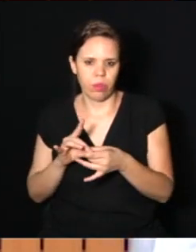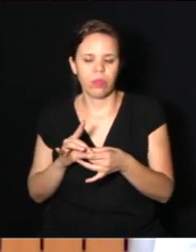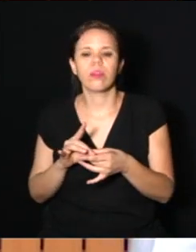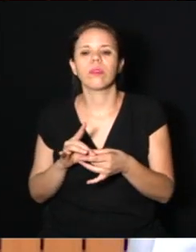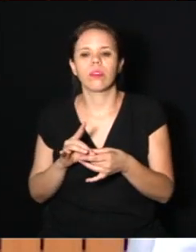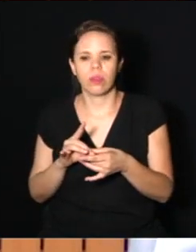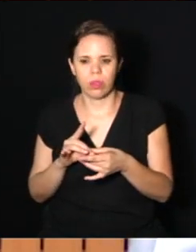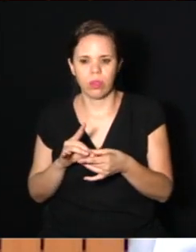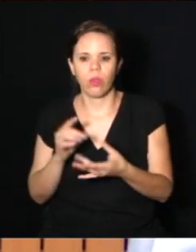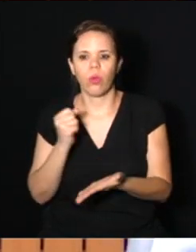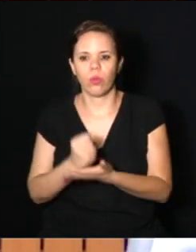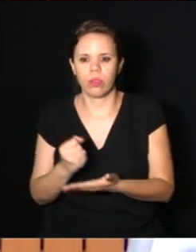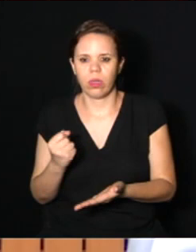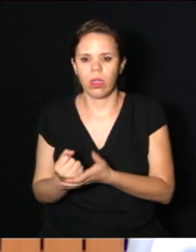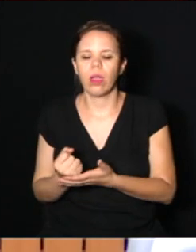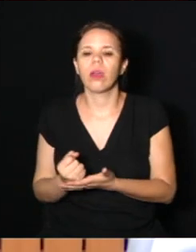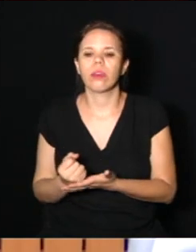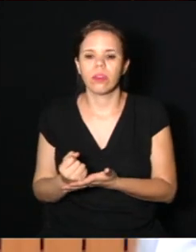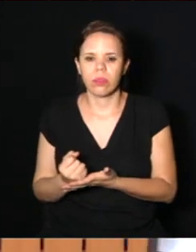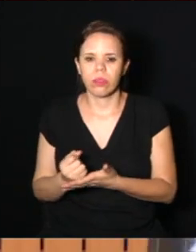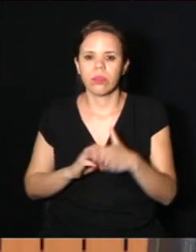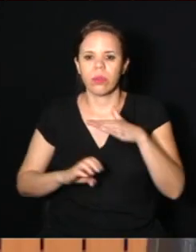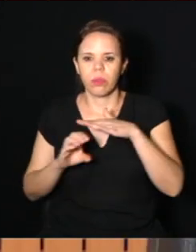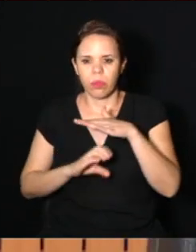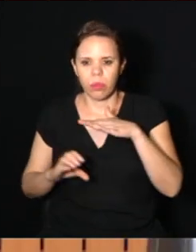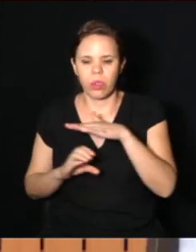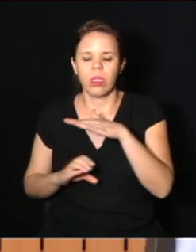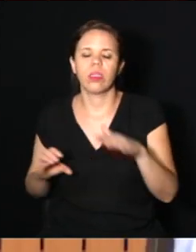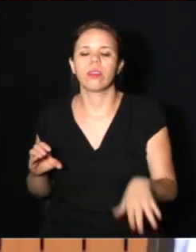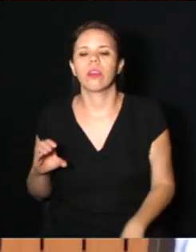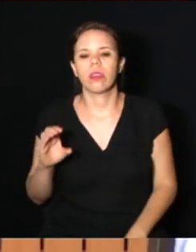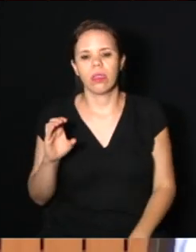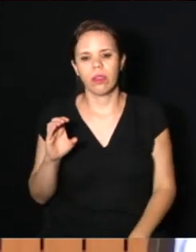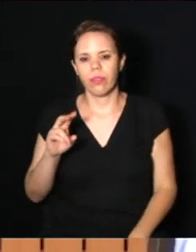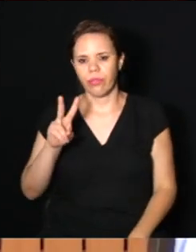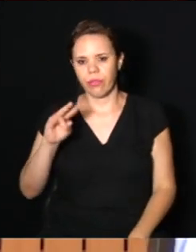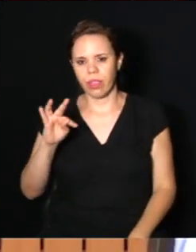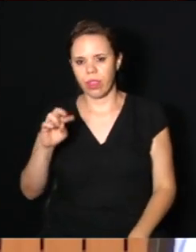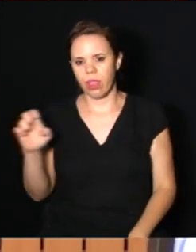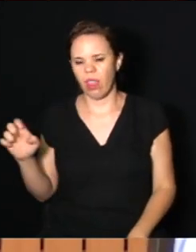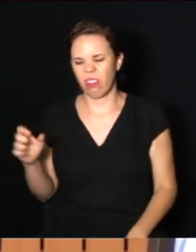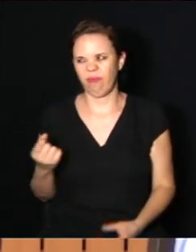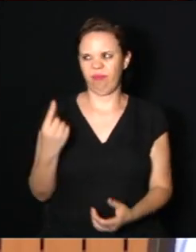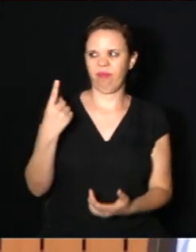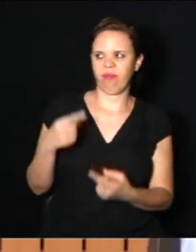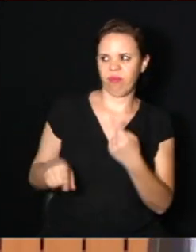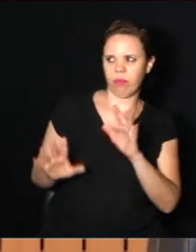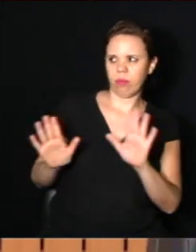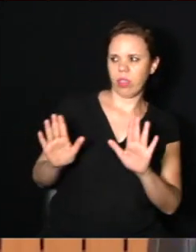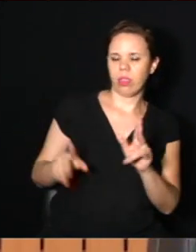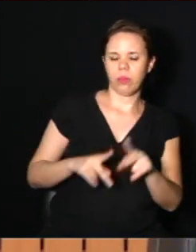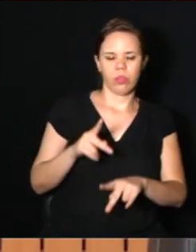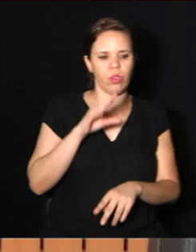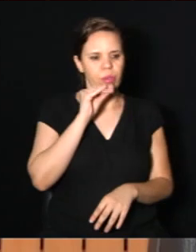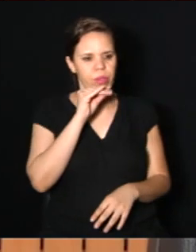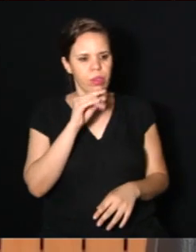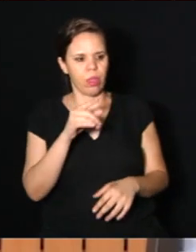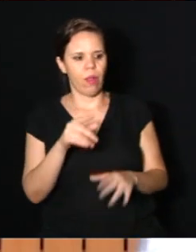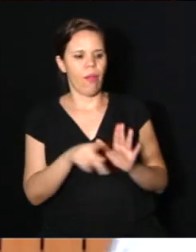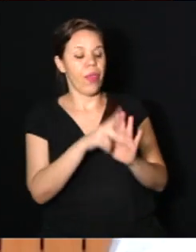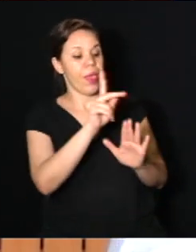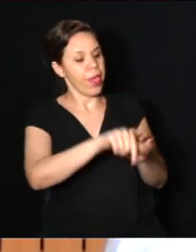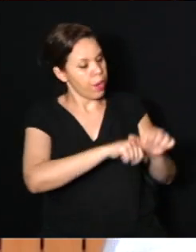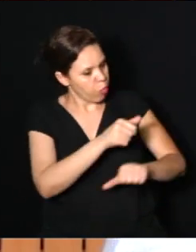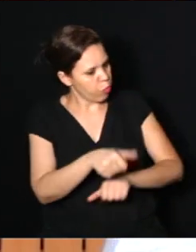da Vitale, numa situação um pouco Frankenstein, um pouco estranha, em que, embora os trabalhadores passassem a ser geridos pela Prefeitura,